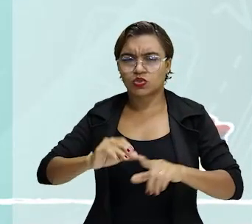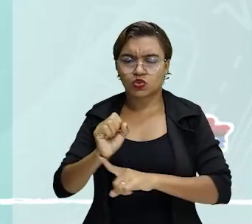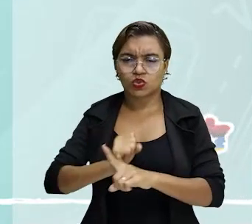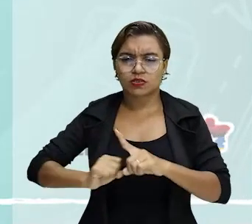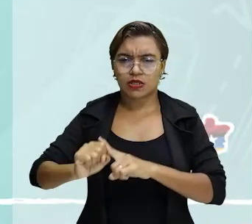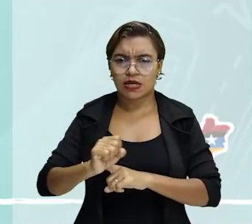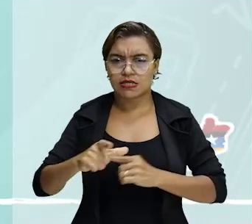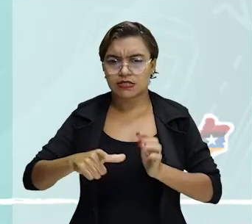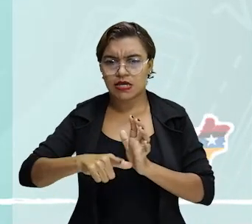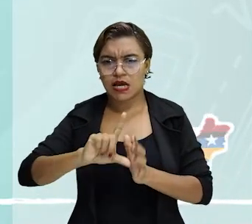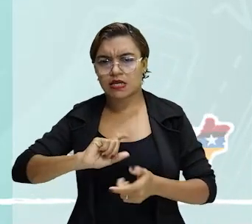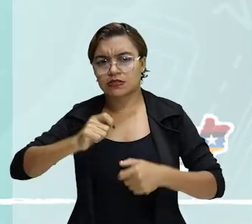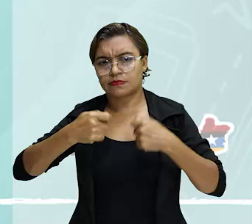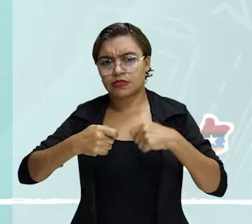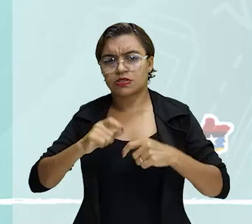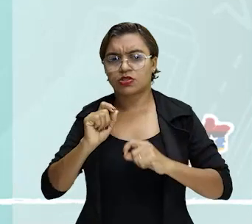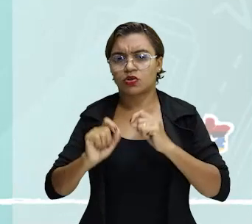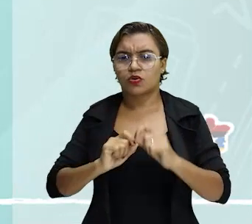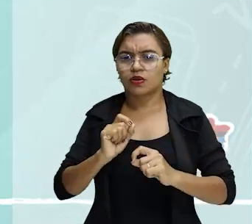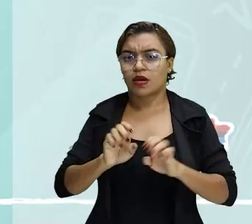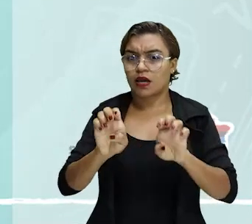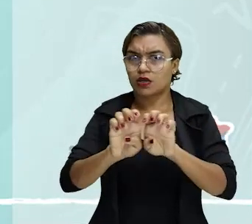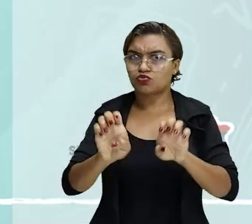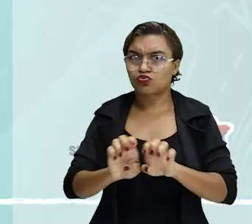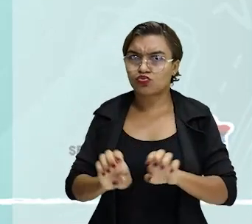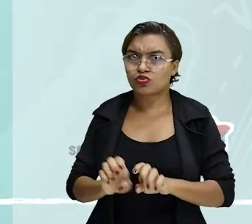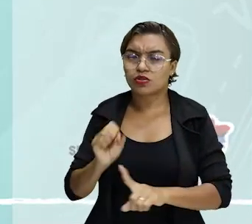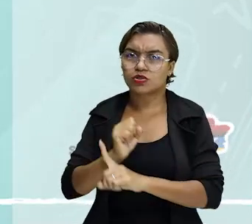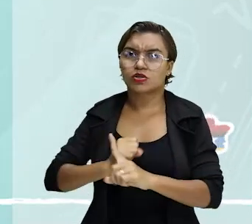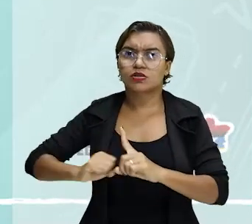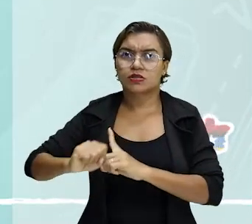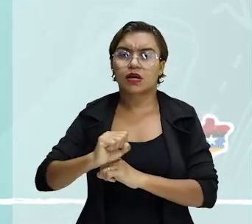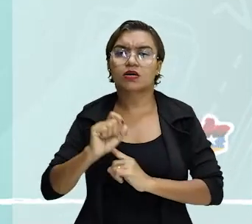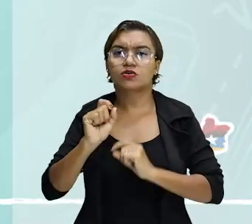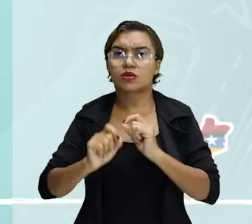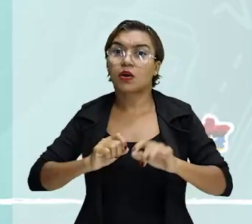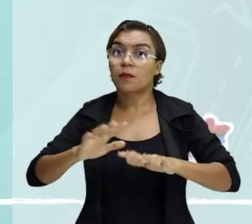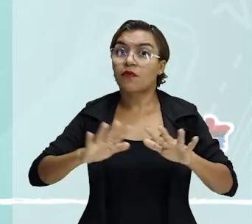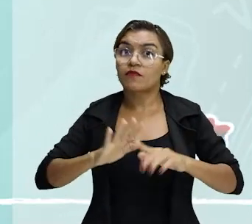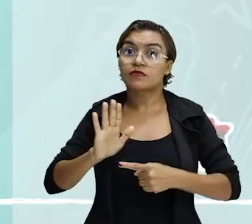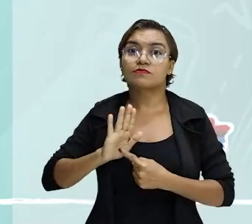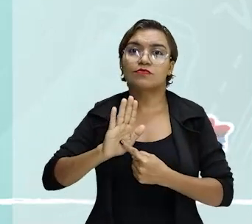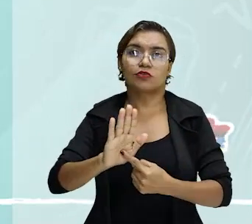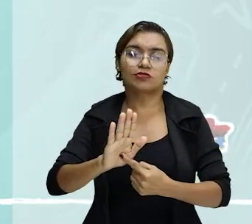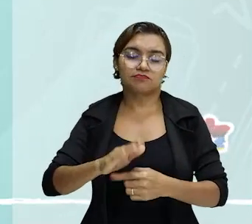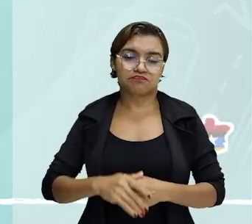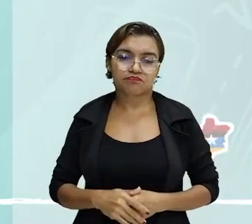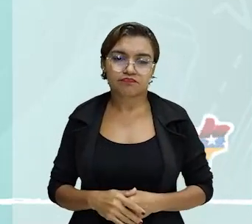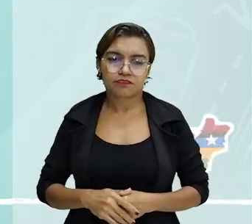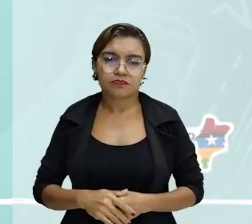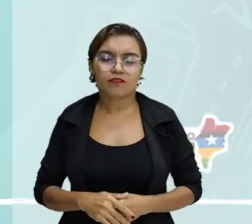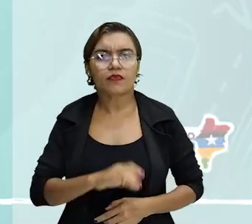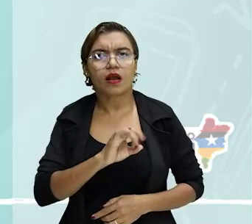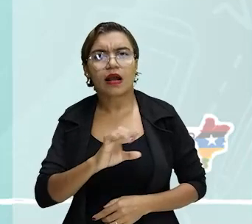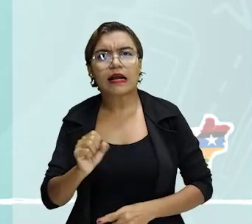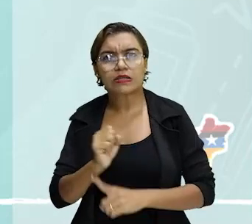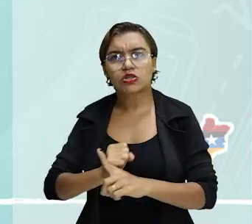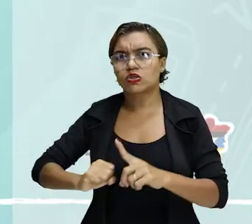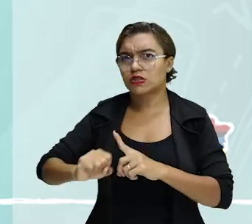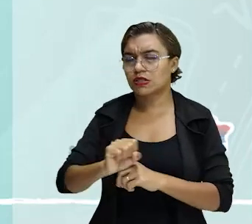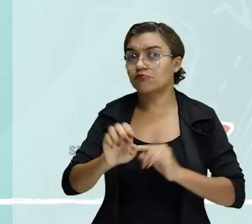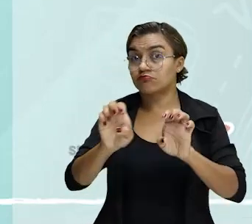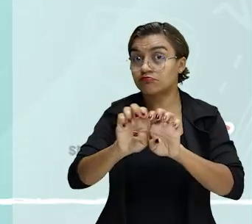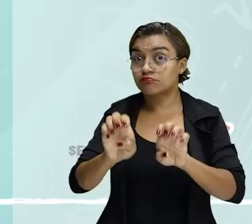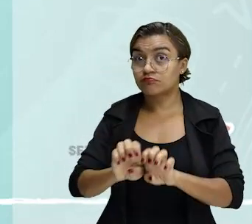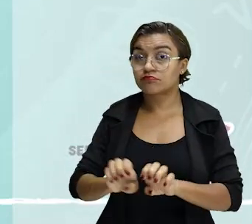de tudo, considerar as estruturas sociais nas quais os movimentos se manifestam. Cada sociedade ou cada